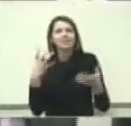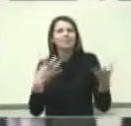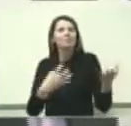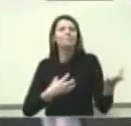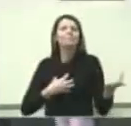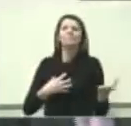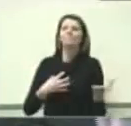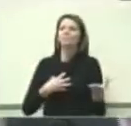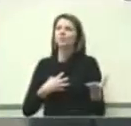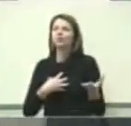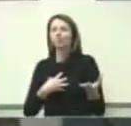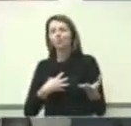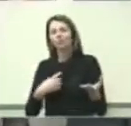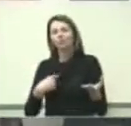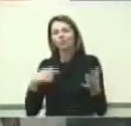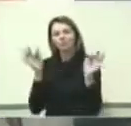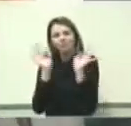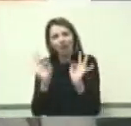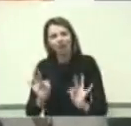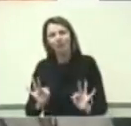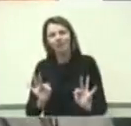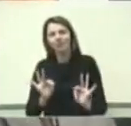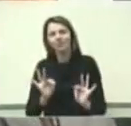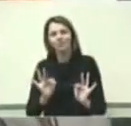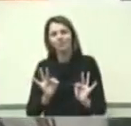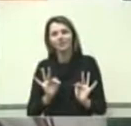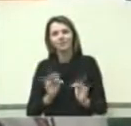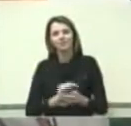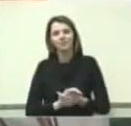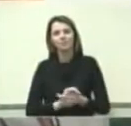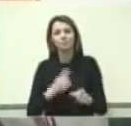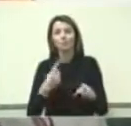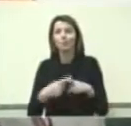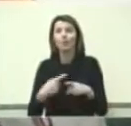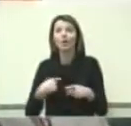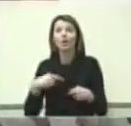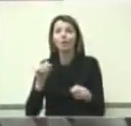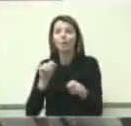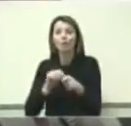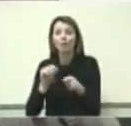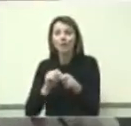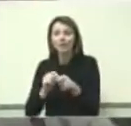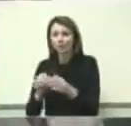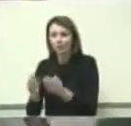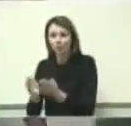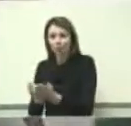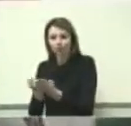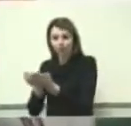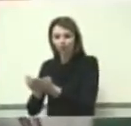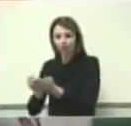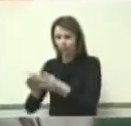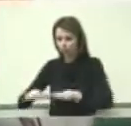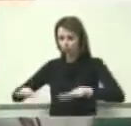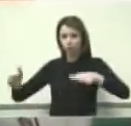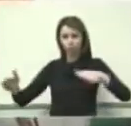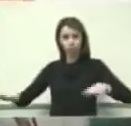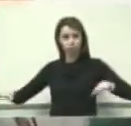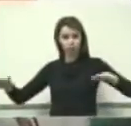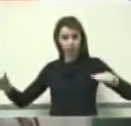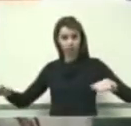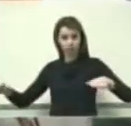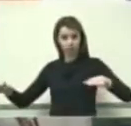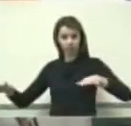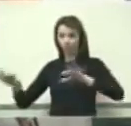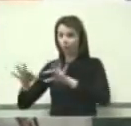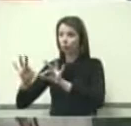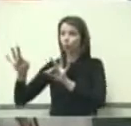e dos privilégios que eu pude ter foi fazer a travessia do mar da Galileia em direção